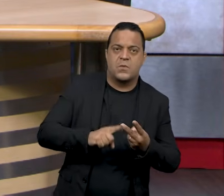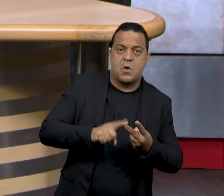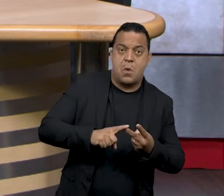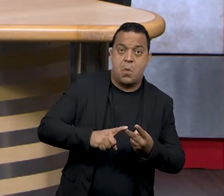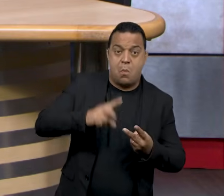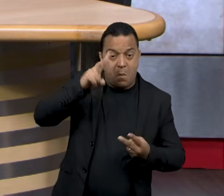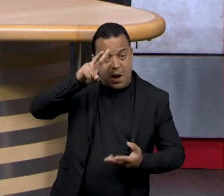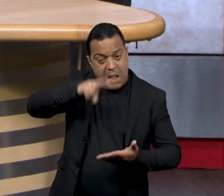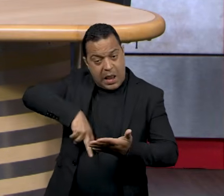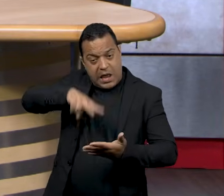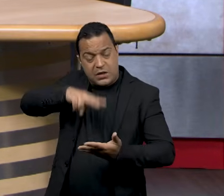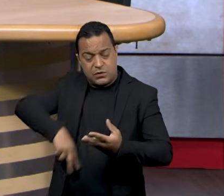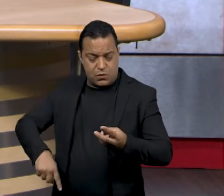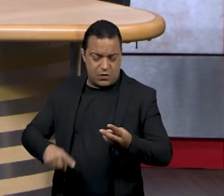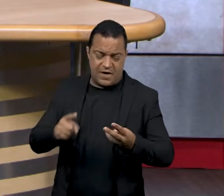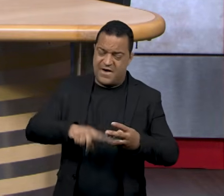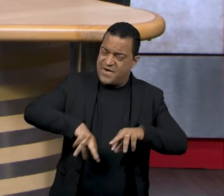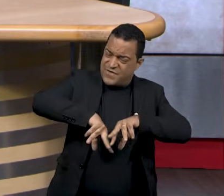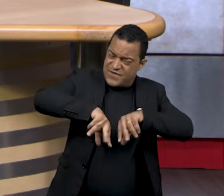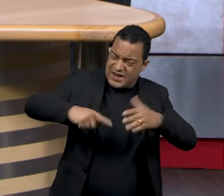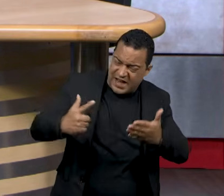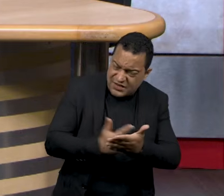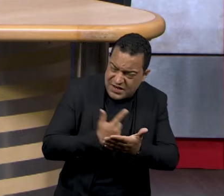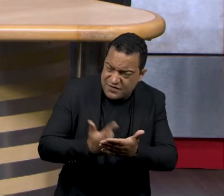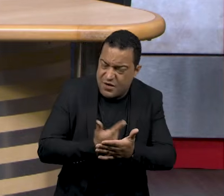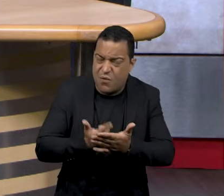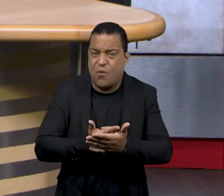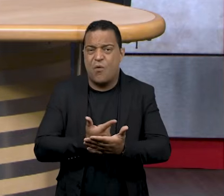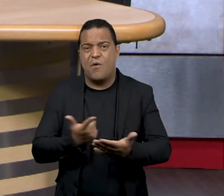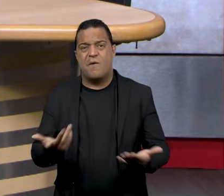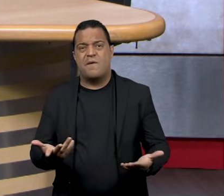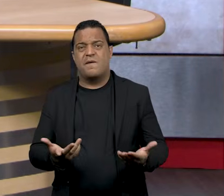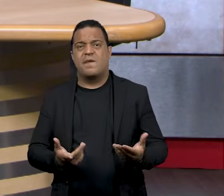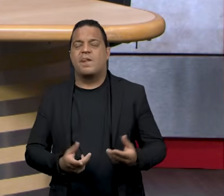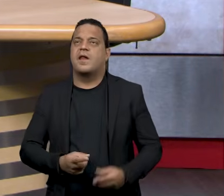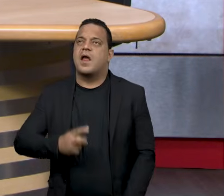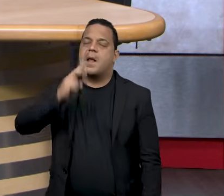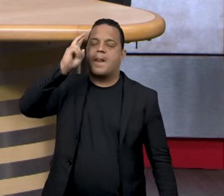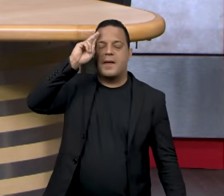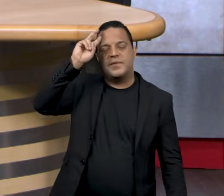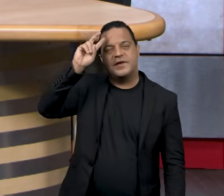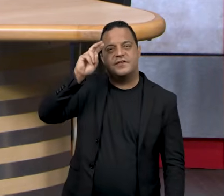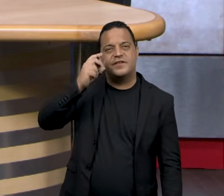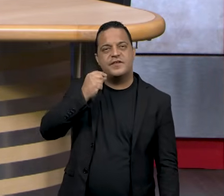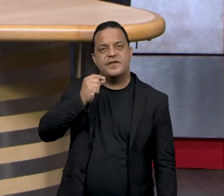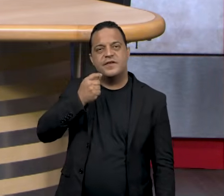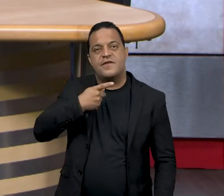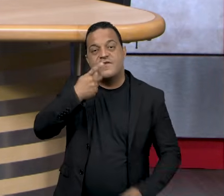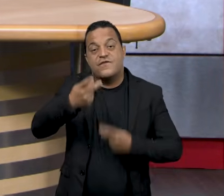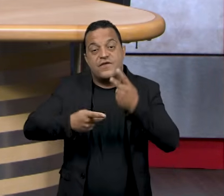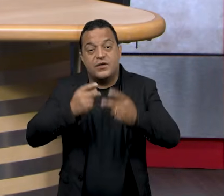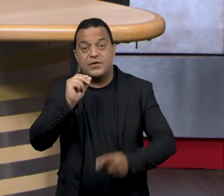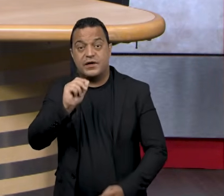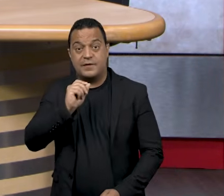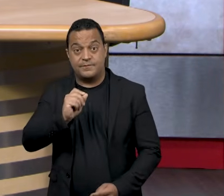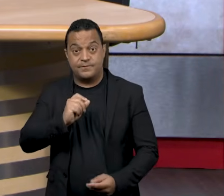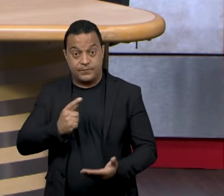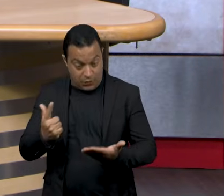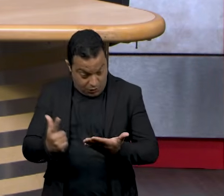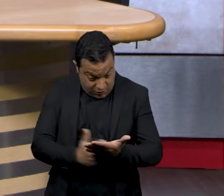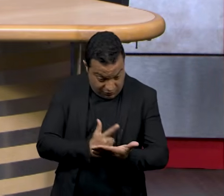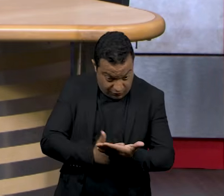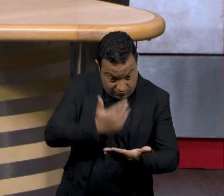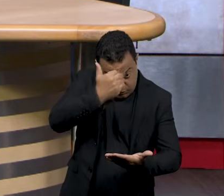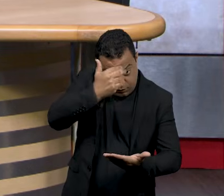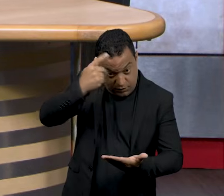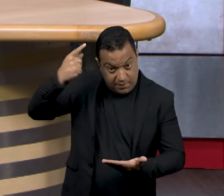conhecer numa leitura, você pode ler quantos livros você quiser. Na ocasião, nós até brincamos, né? Podemos até decorar o livro